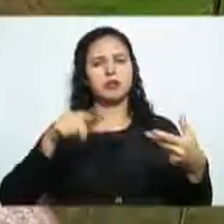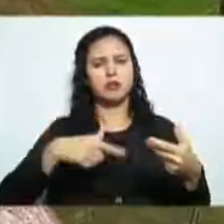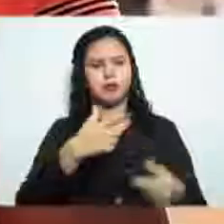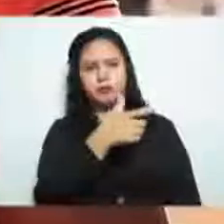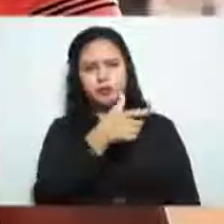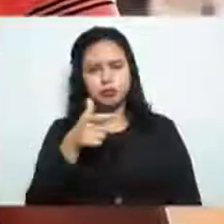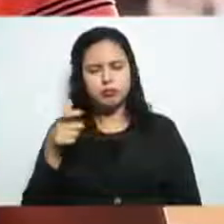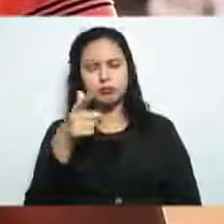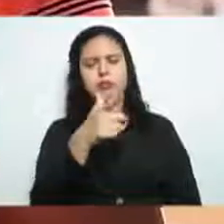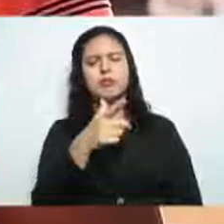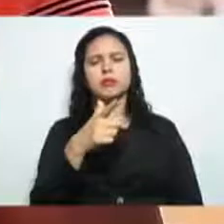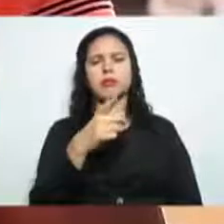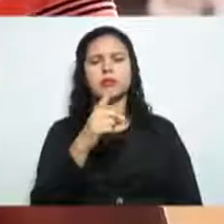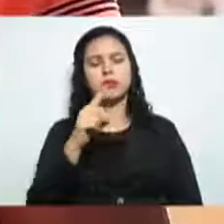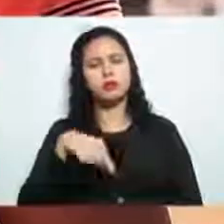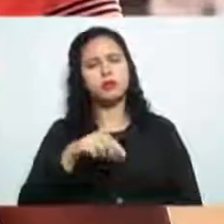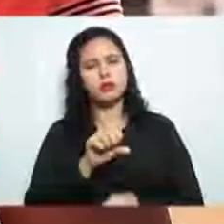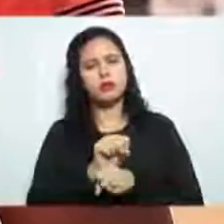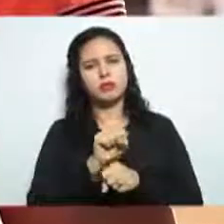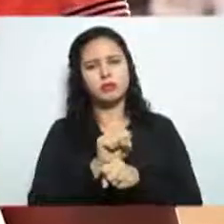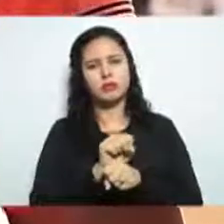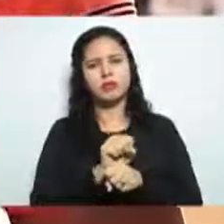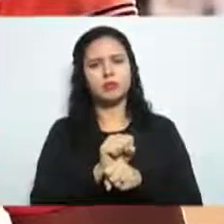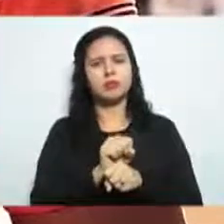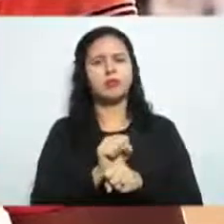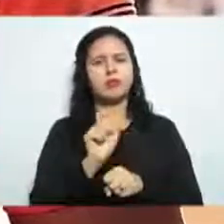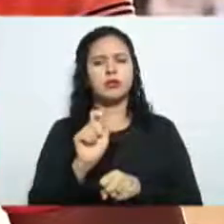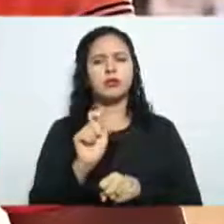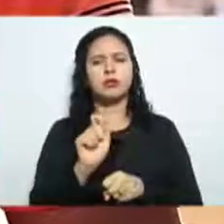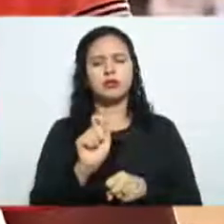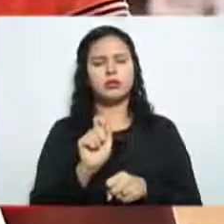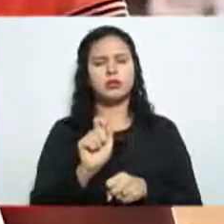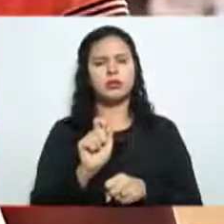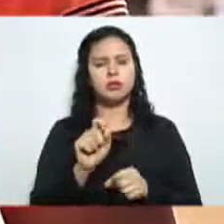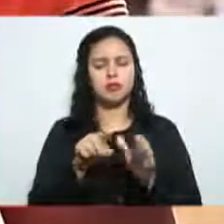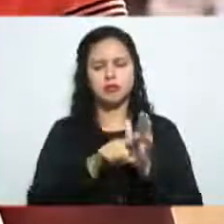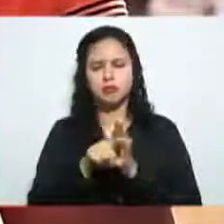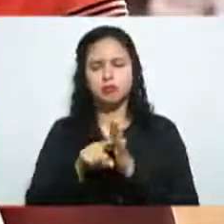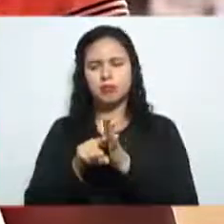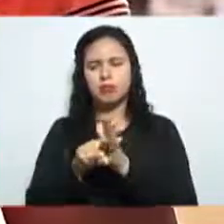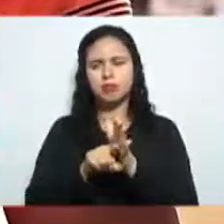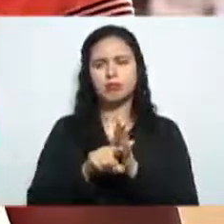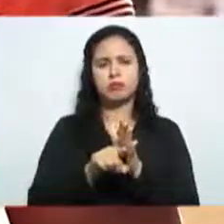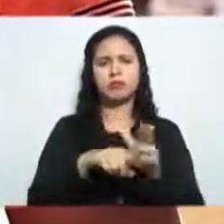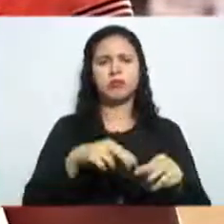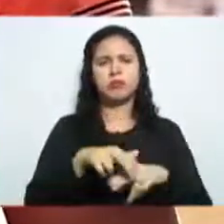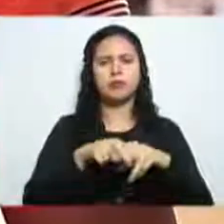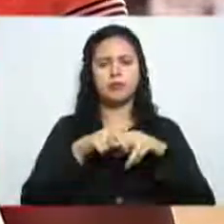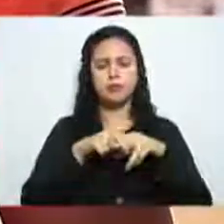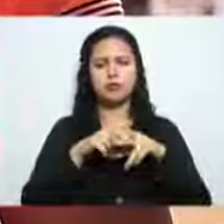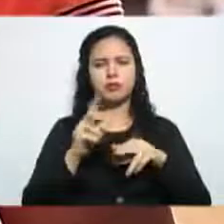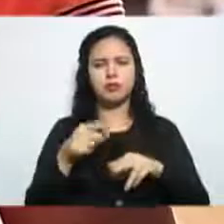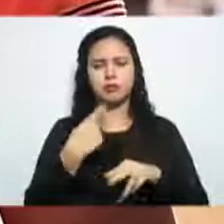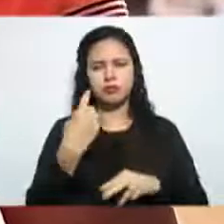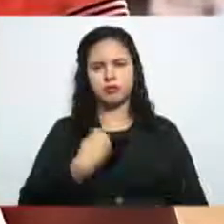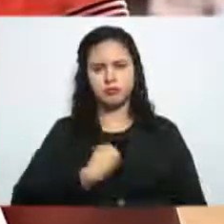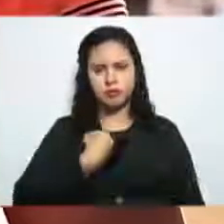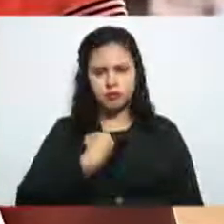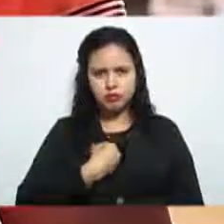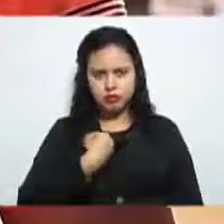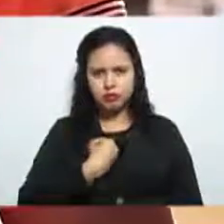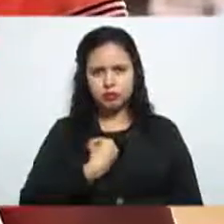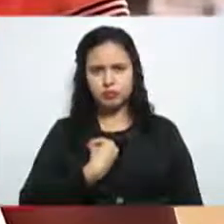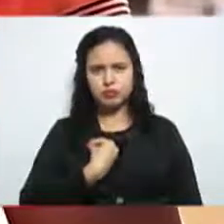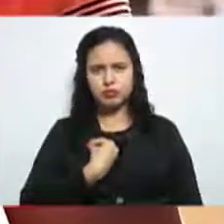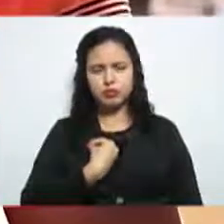baleados. E eu espero que seja feita, né, essa situação aí, né? Por causa que a gente vive nessa